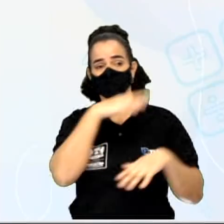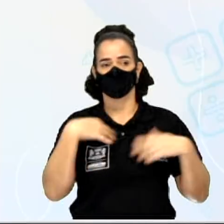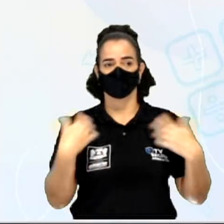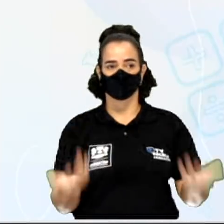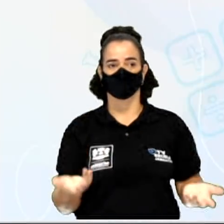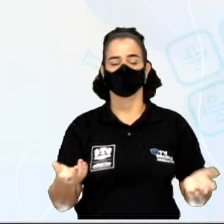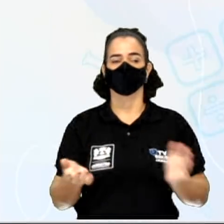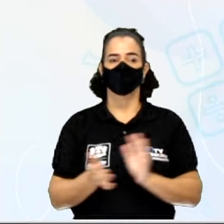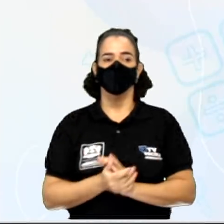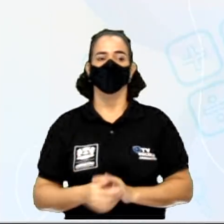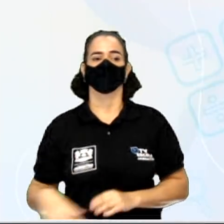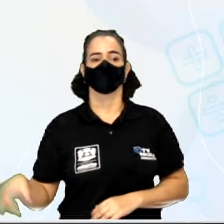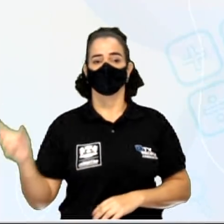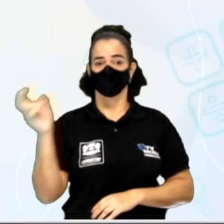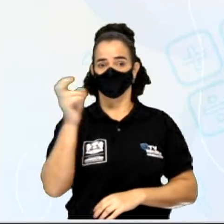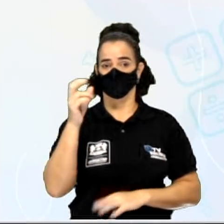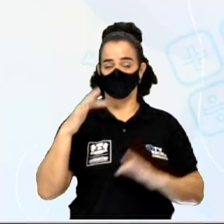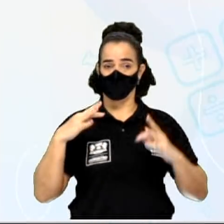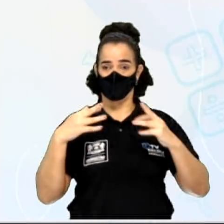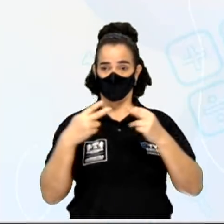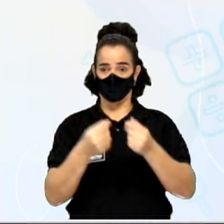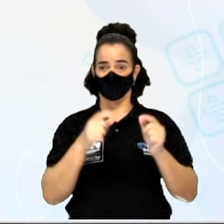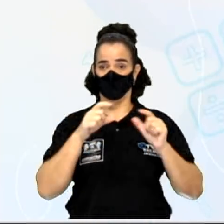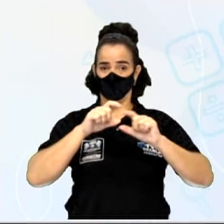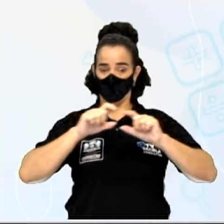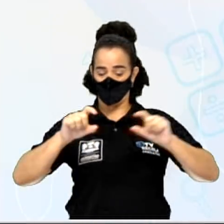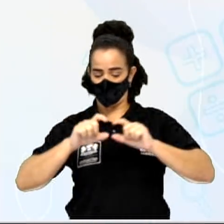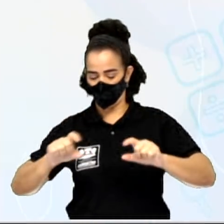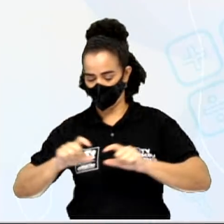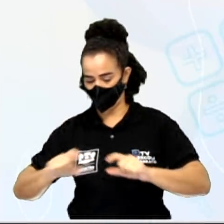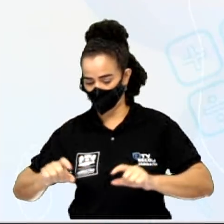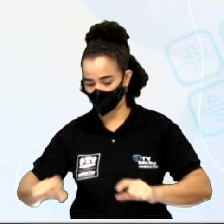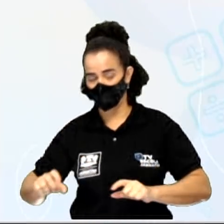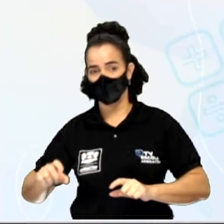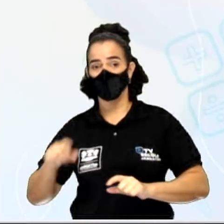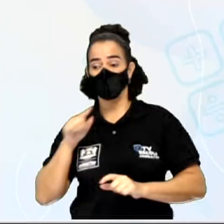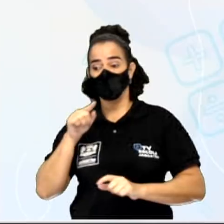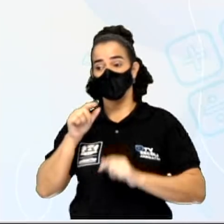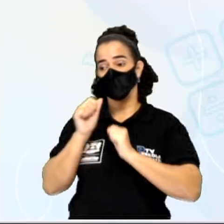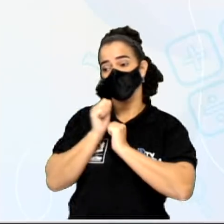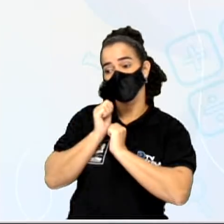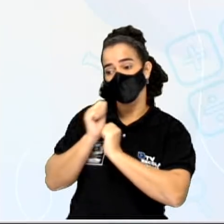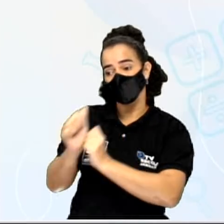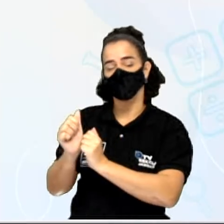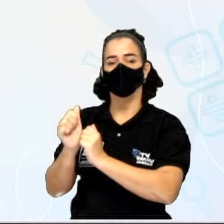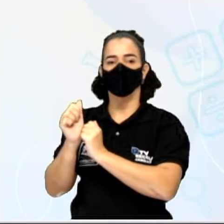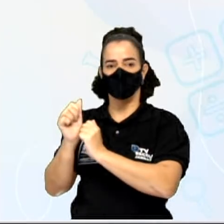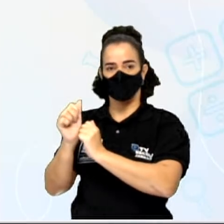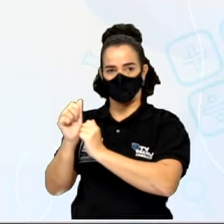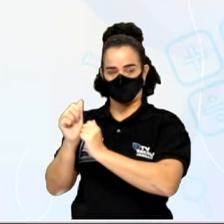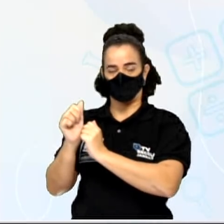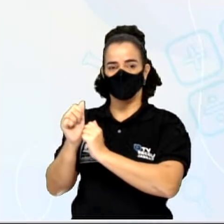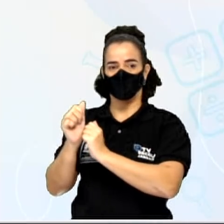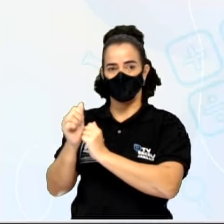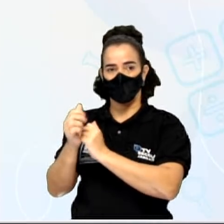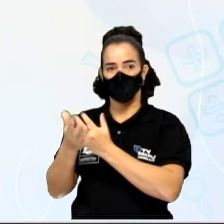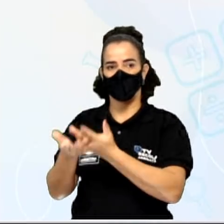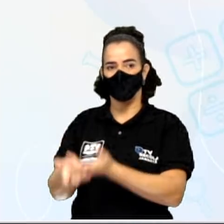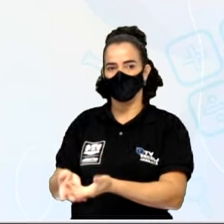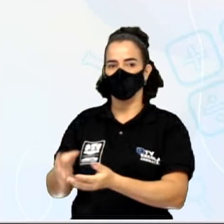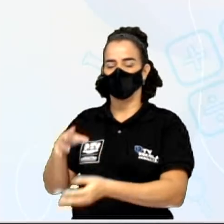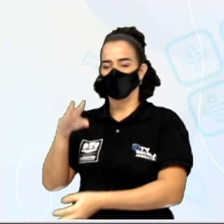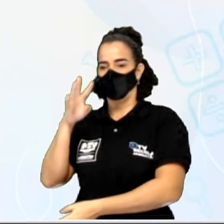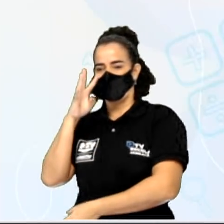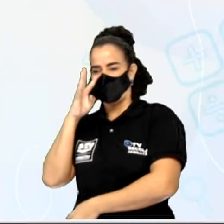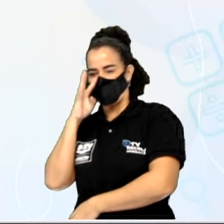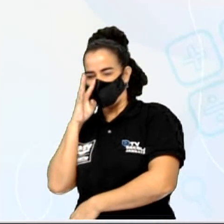avaliação. No final do parágrafo, os animais o acompanhavam, definitivamente seduzidos,